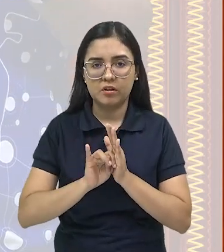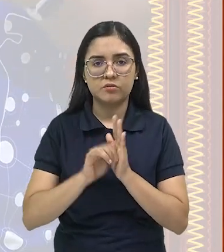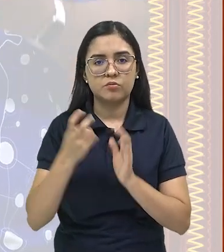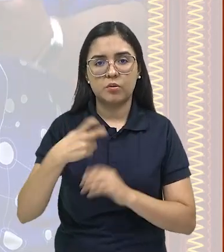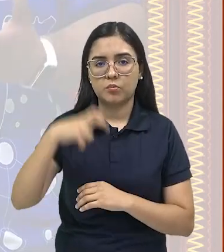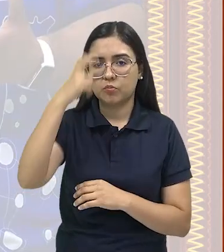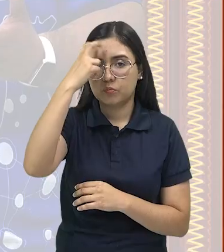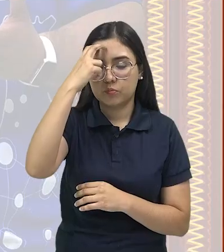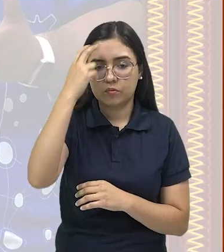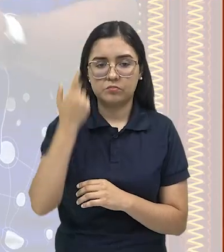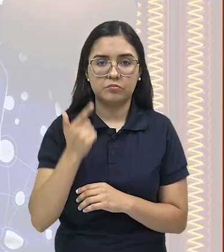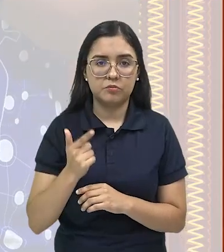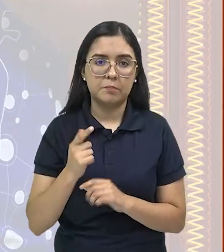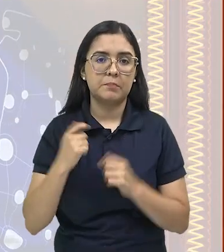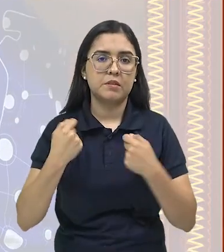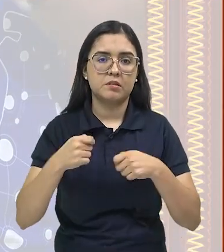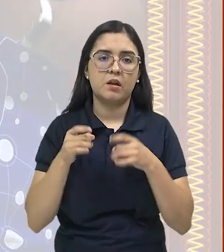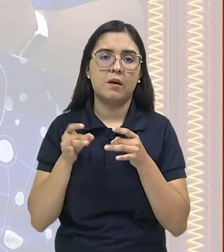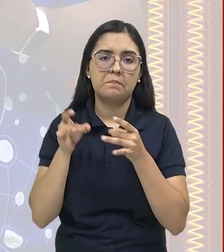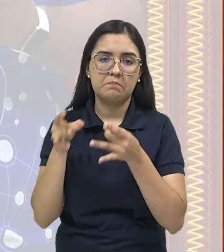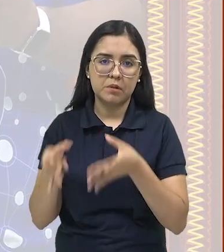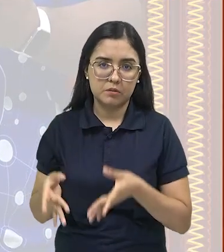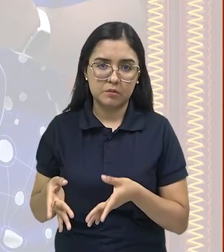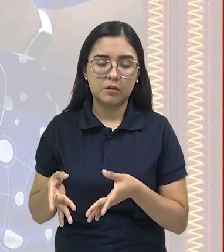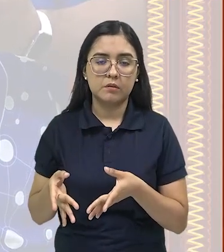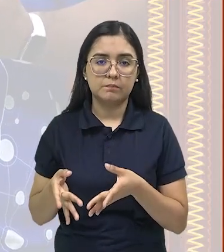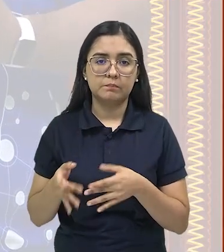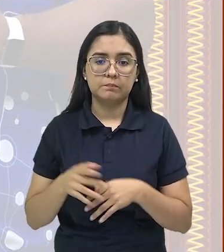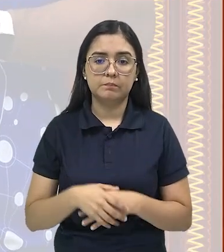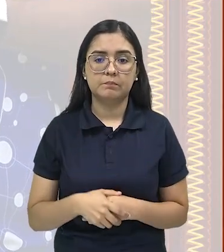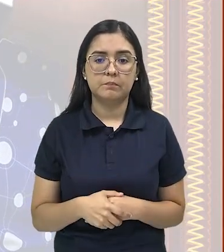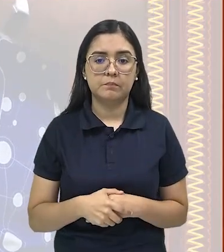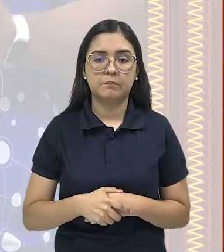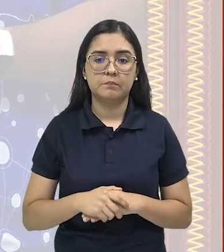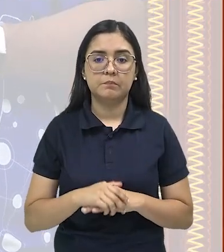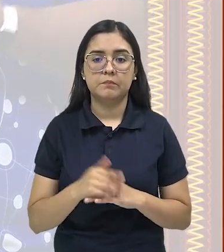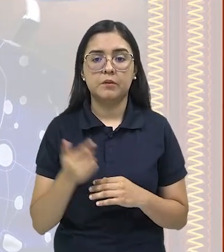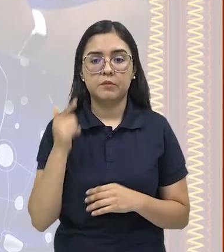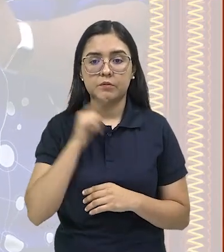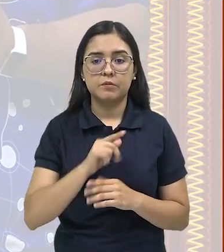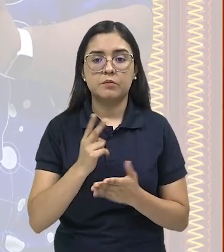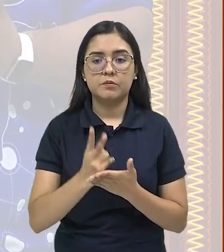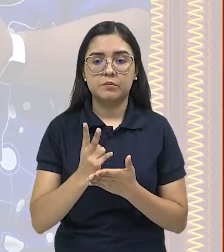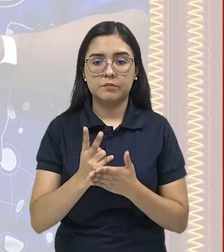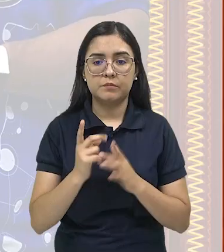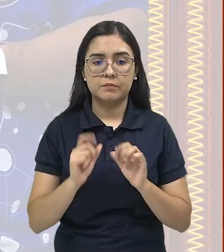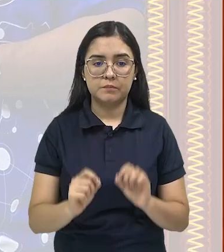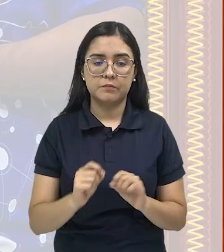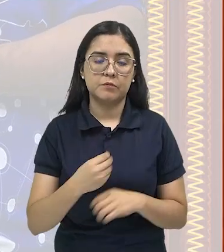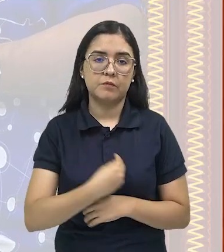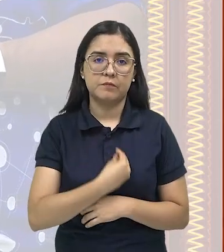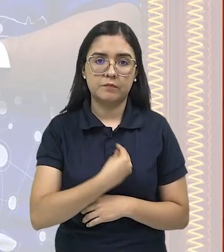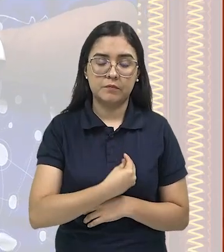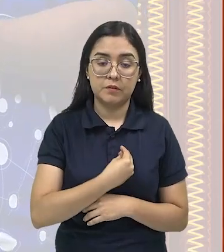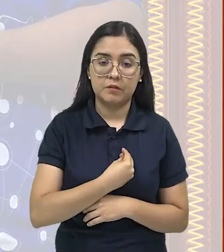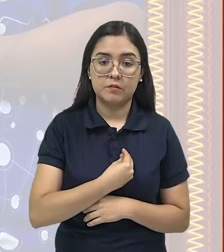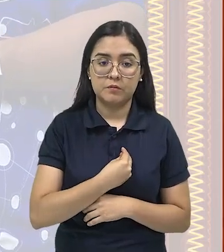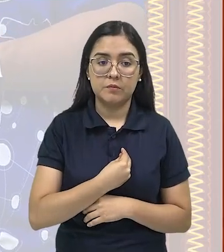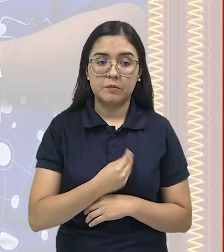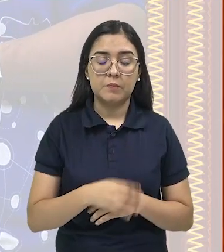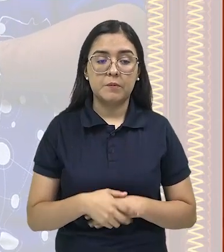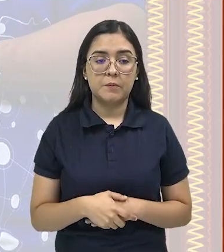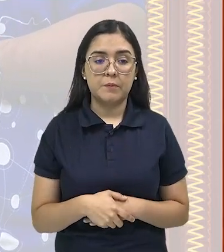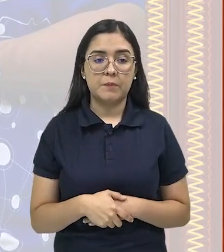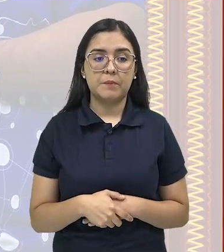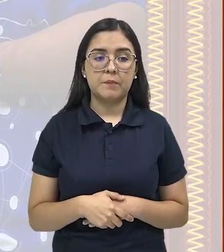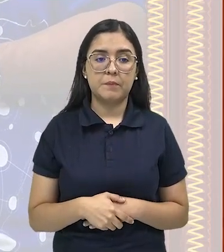matrizes culturais, sem a matriz linguística, para quê? Para continuar reproduzindo os seus modos de vivência. Continuando, então,